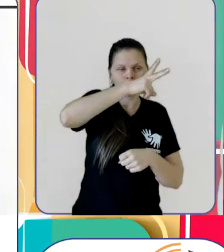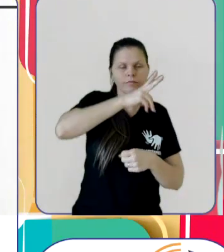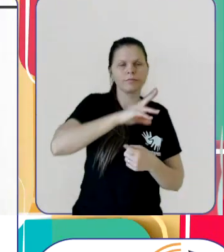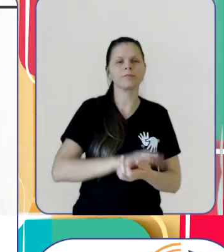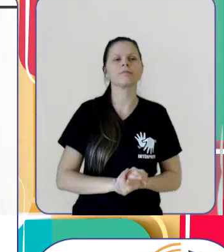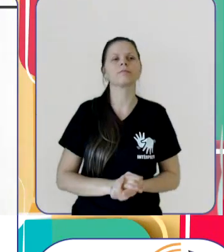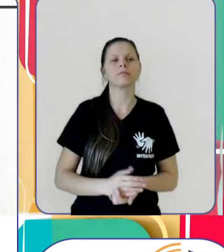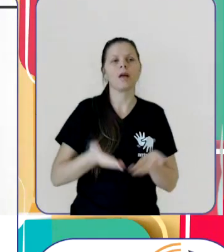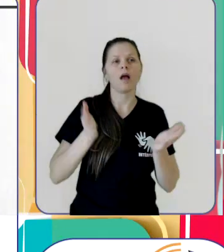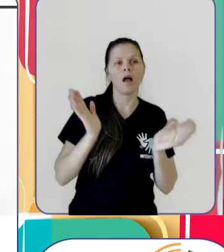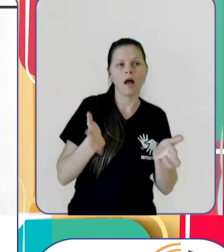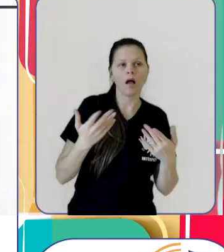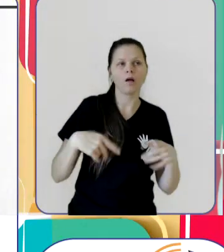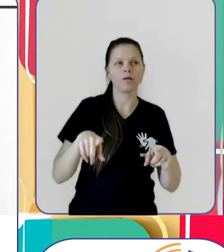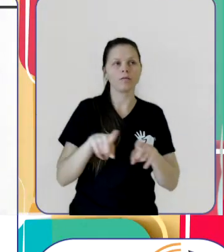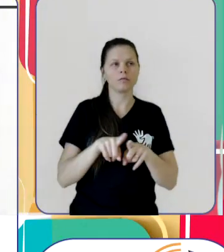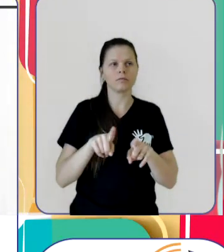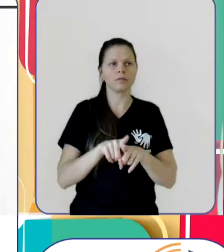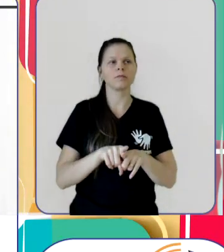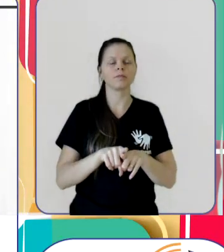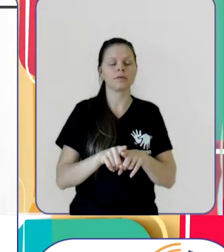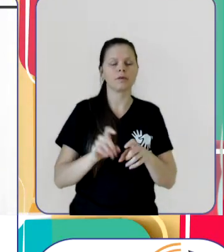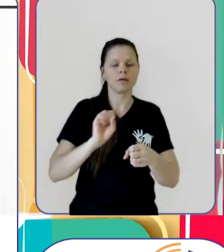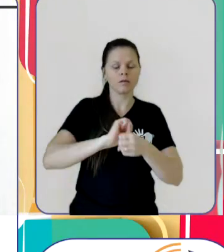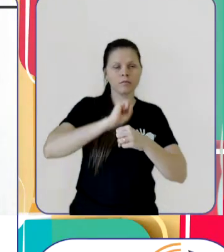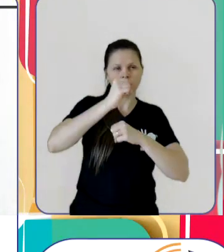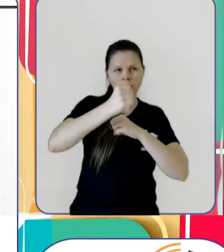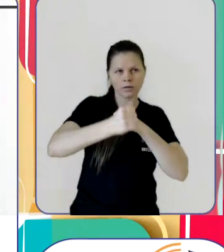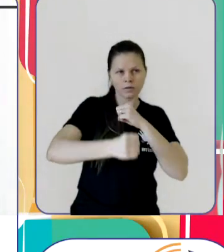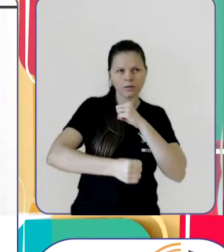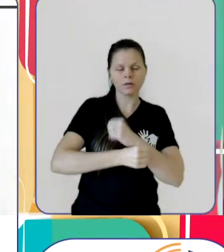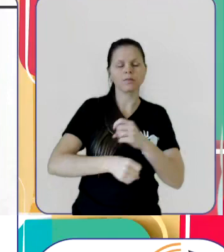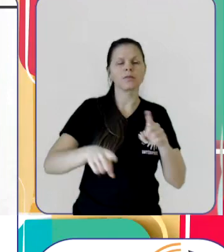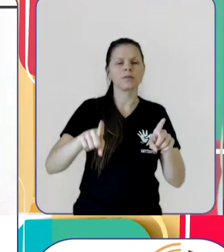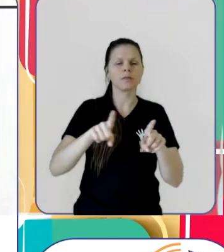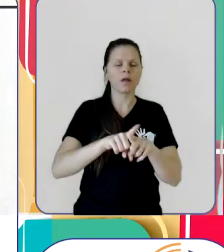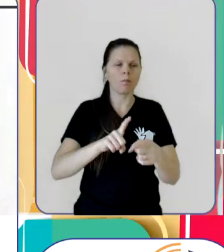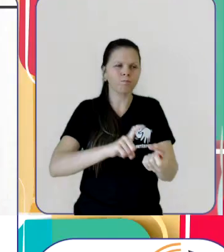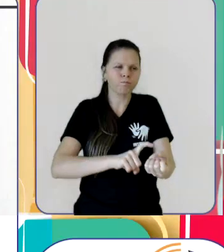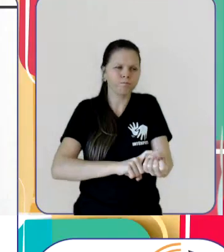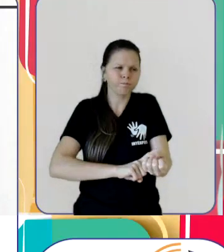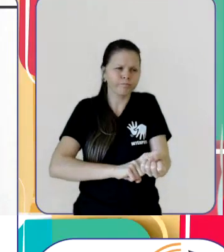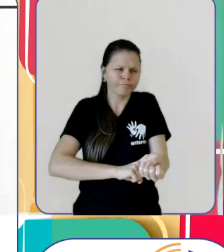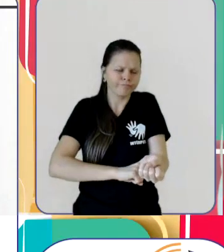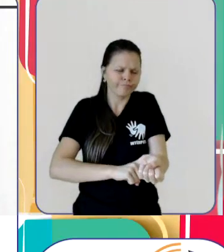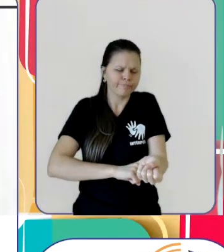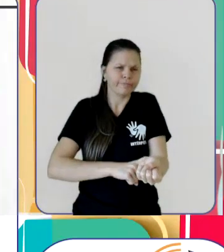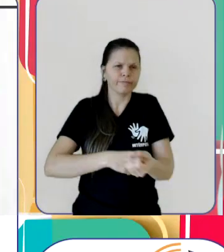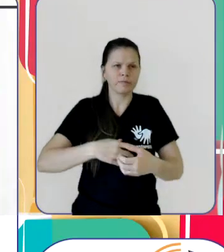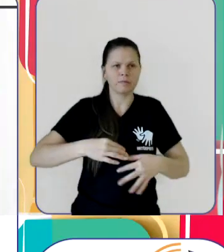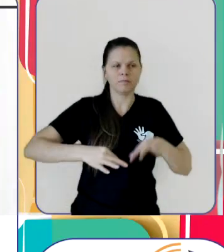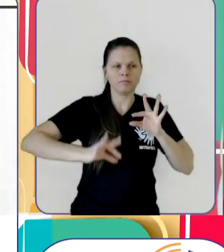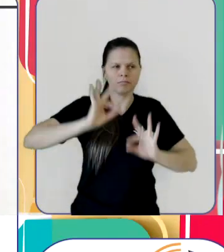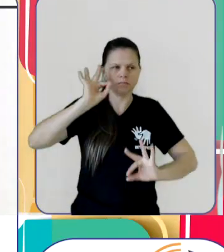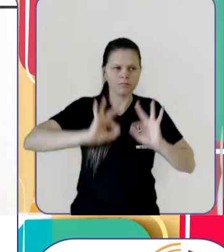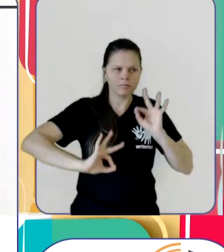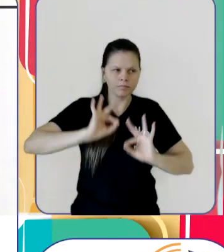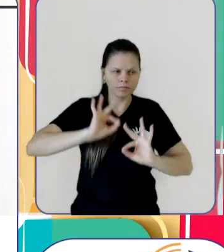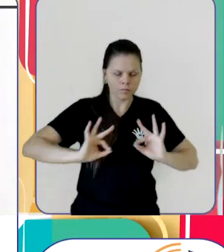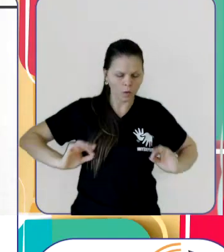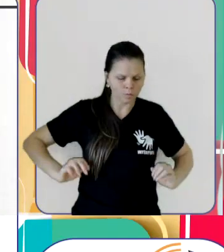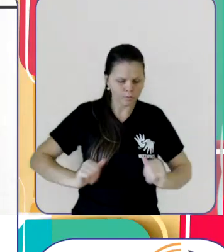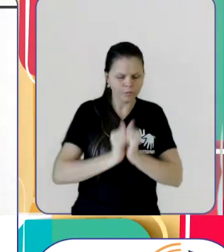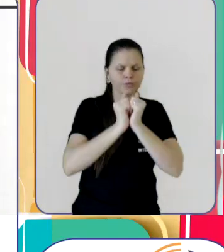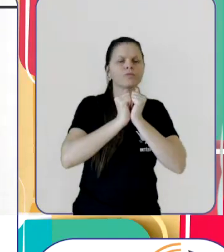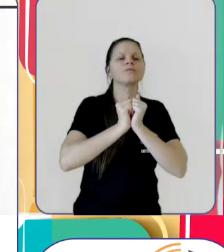Agora, iremos ver o sistema nervoso, que é também muito responsável, é ele quem faz o comando para que o sistema muscular e